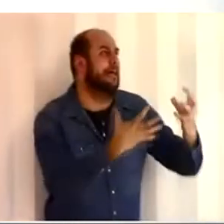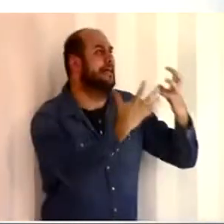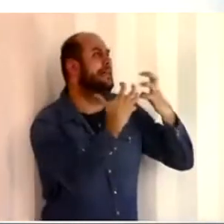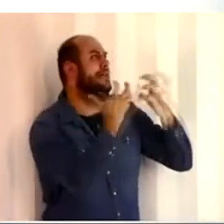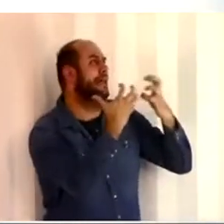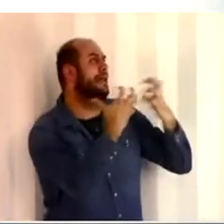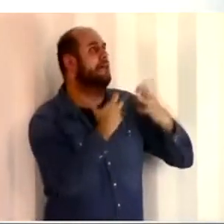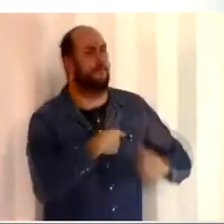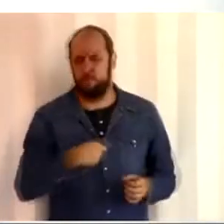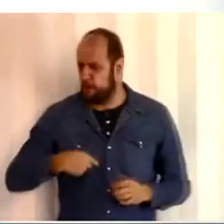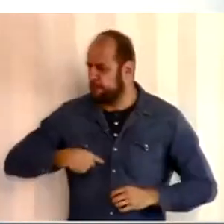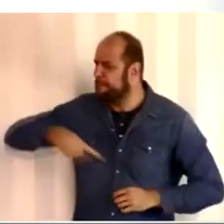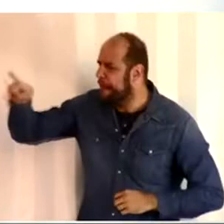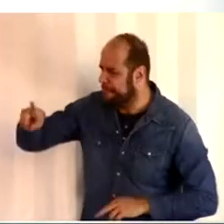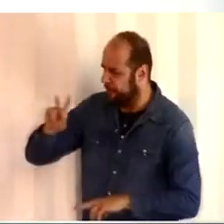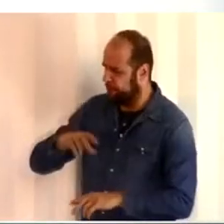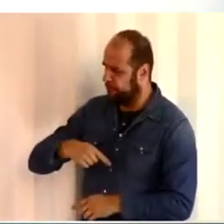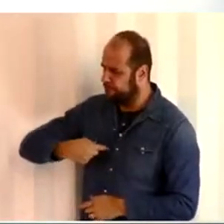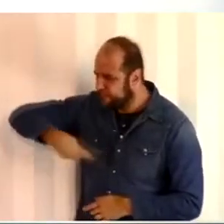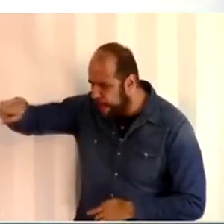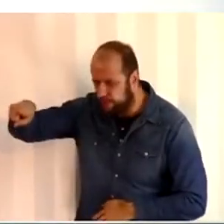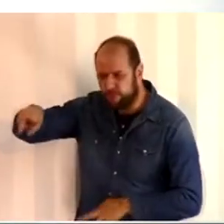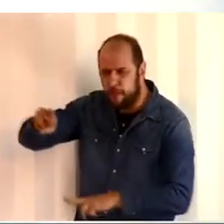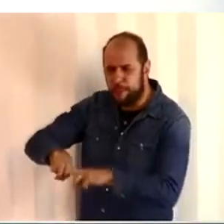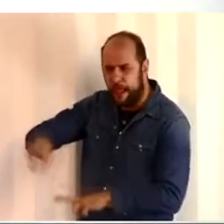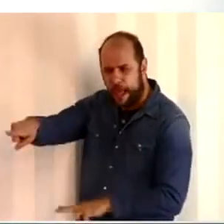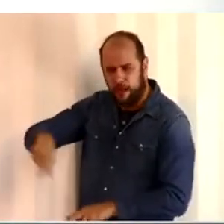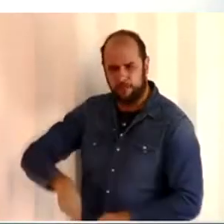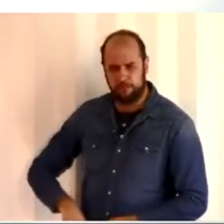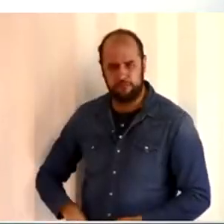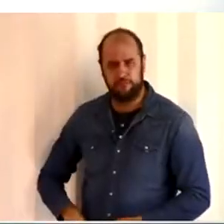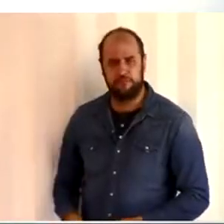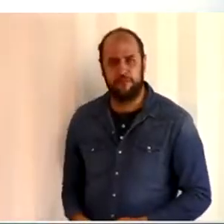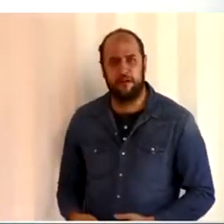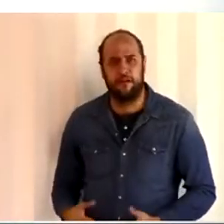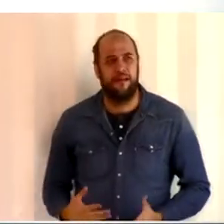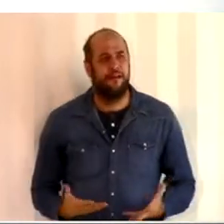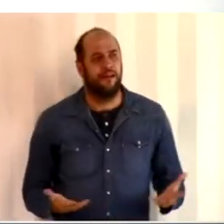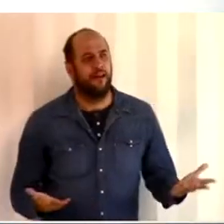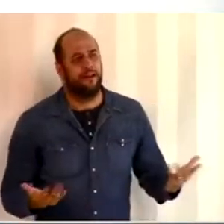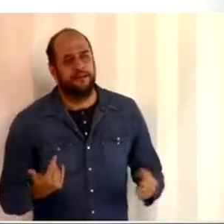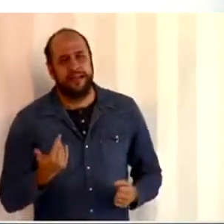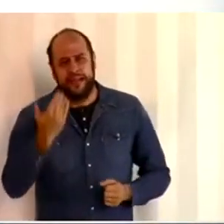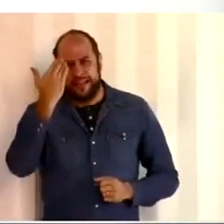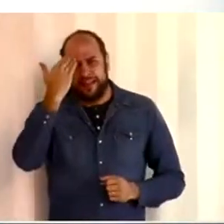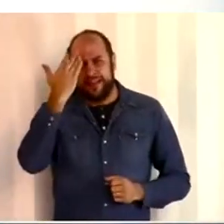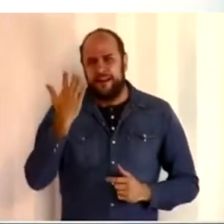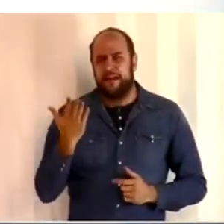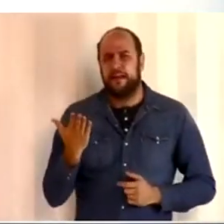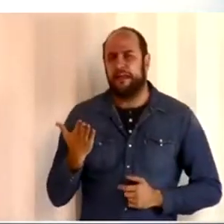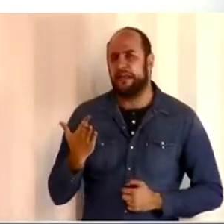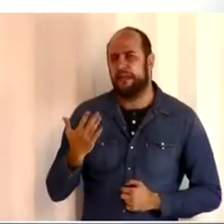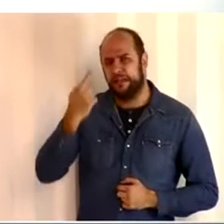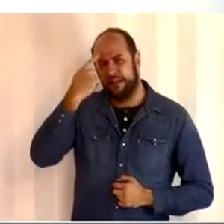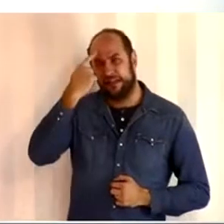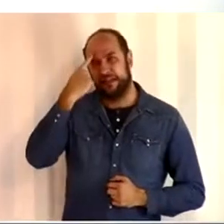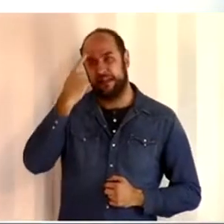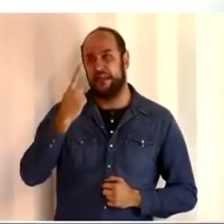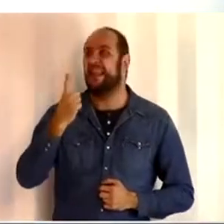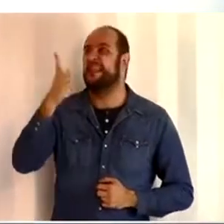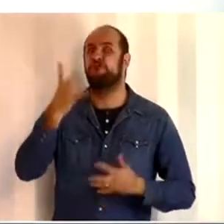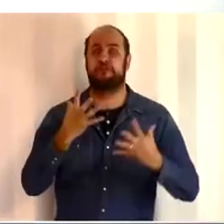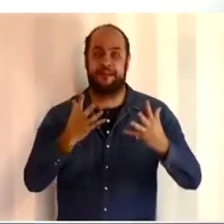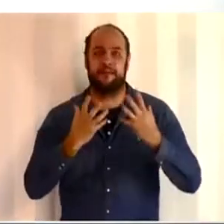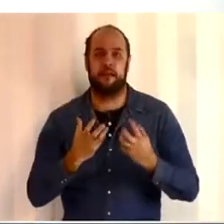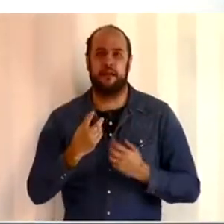de castigo. Sabe aquela coisa, aquele afoito, como assim Ele há de querer? E se Ele não quiser? Você vai